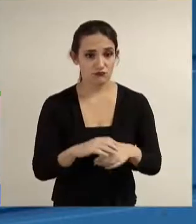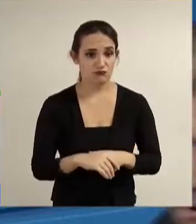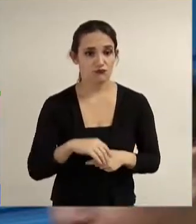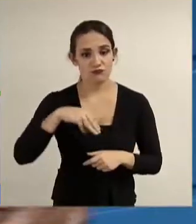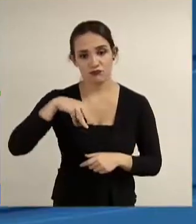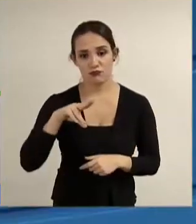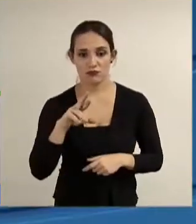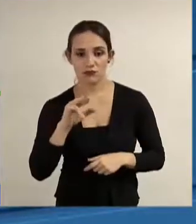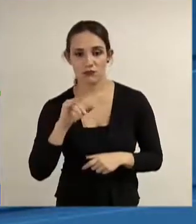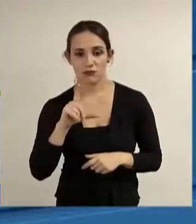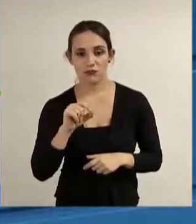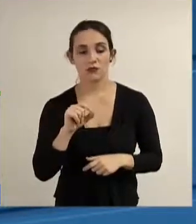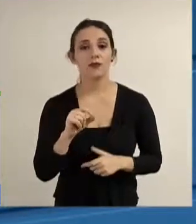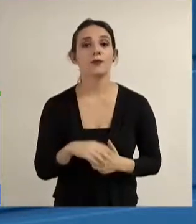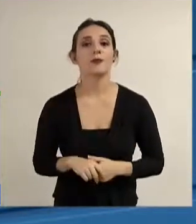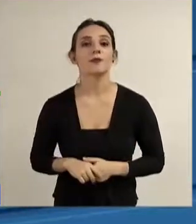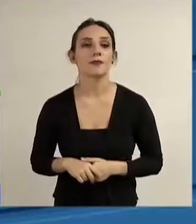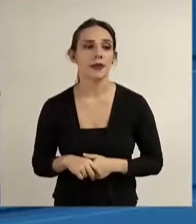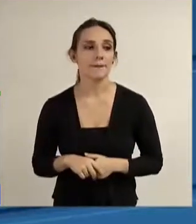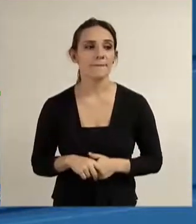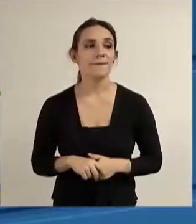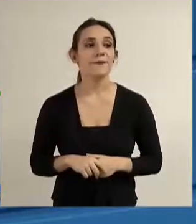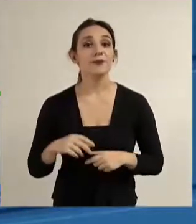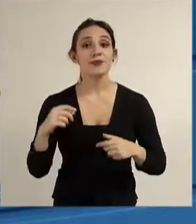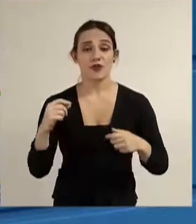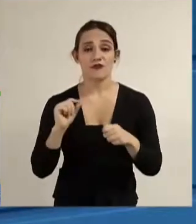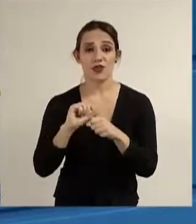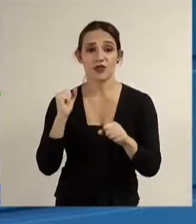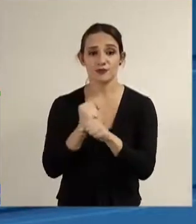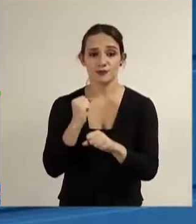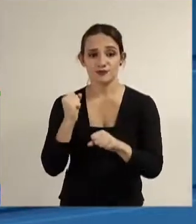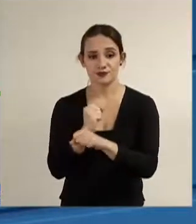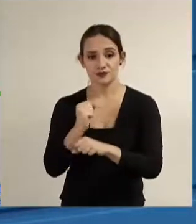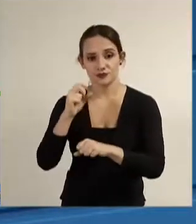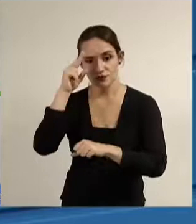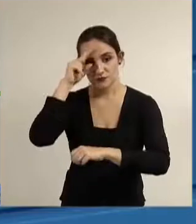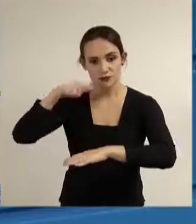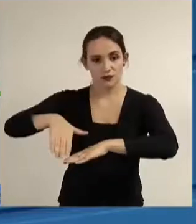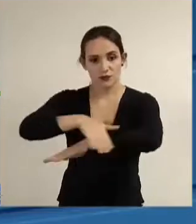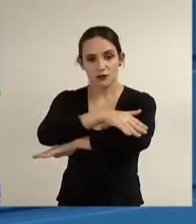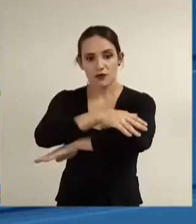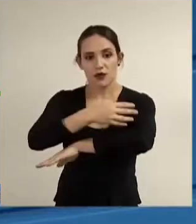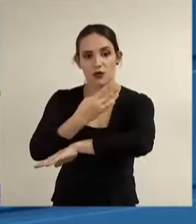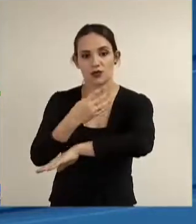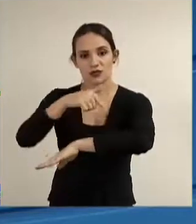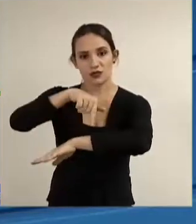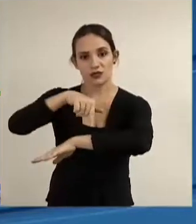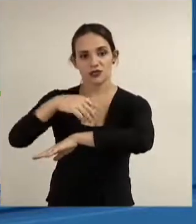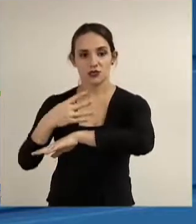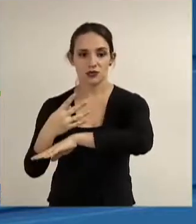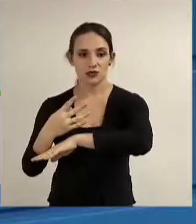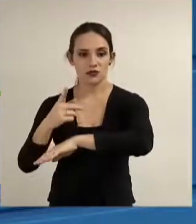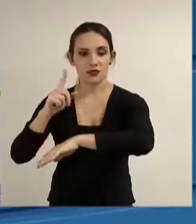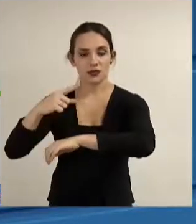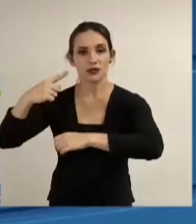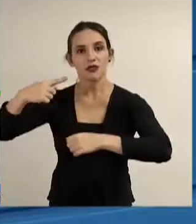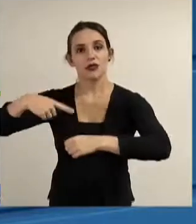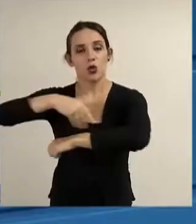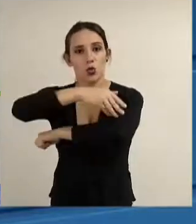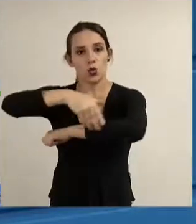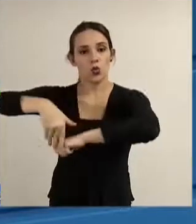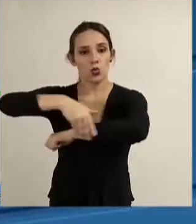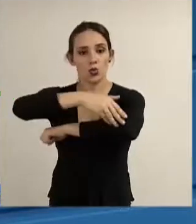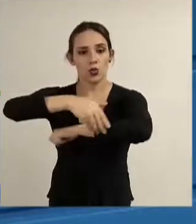senhor Murilo Zawitch, para que haja uma pavimentação da rodovia MS 474, uma estrada que dá